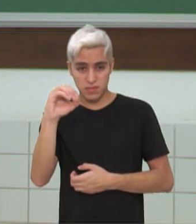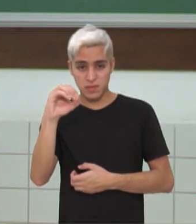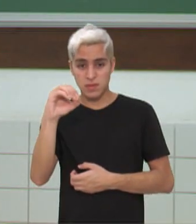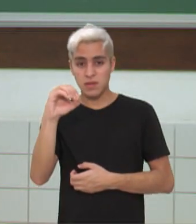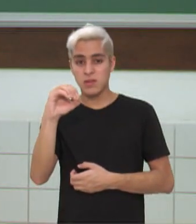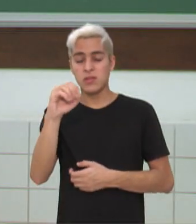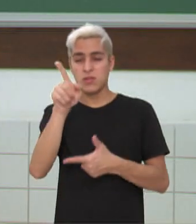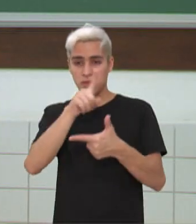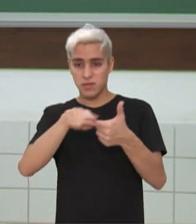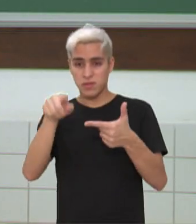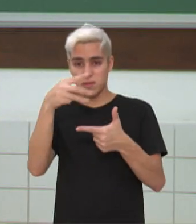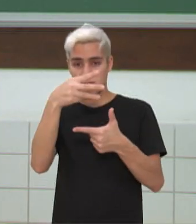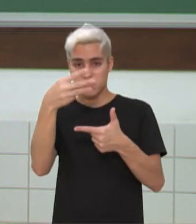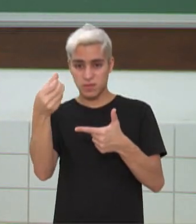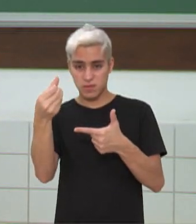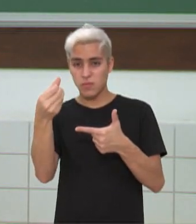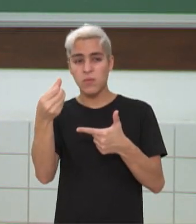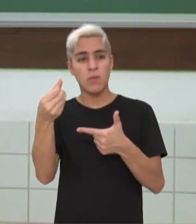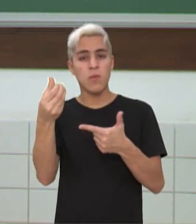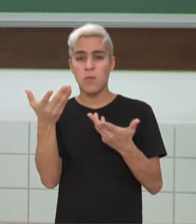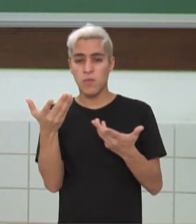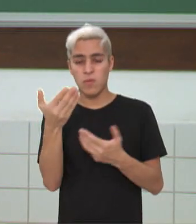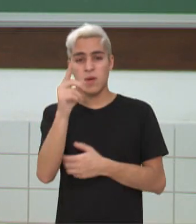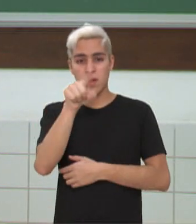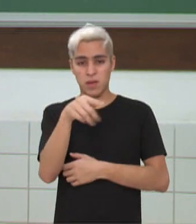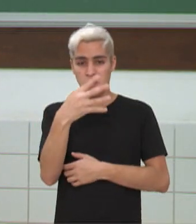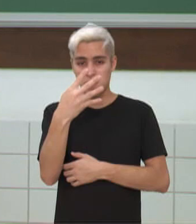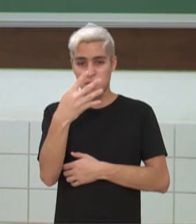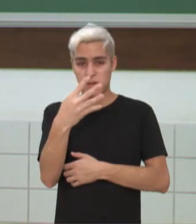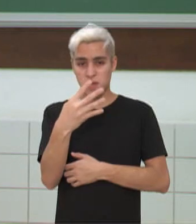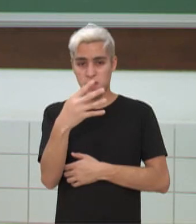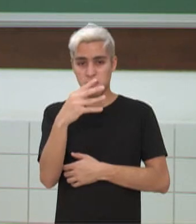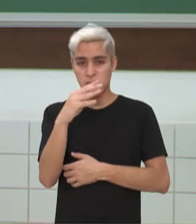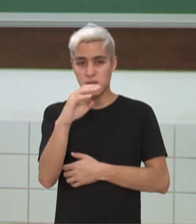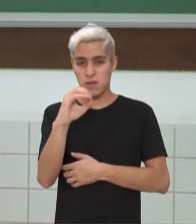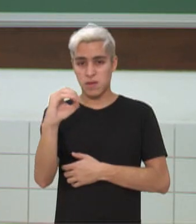por 36 são 400.